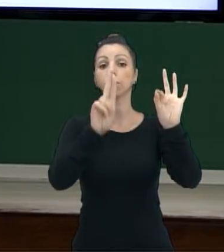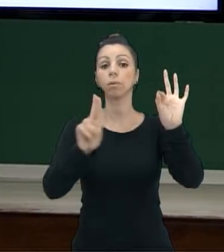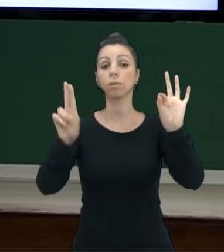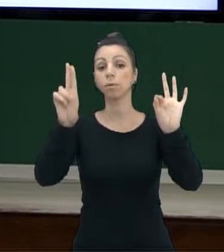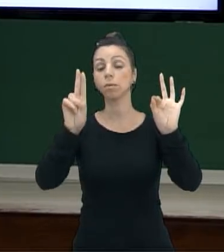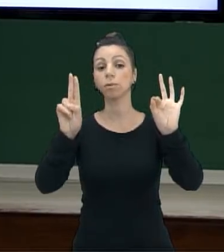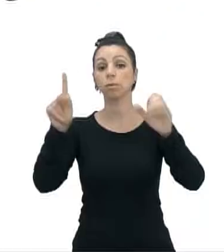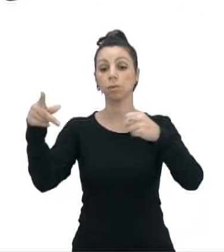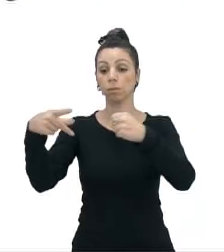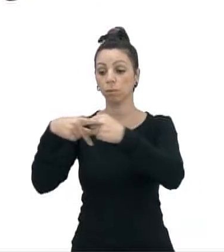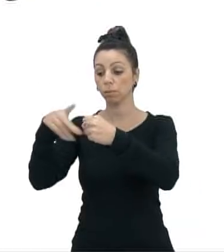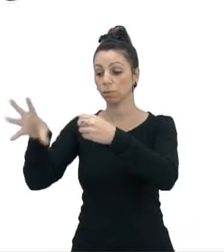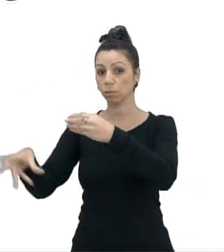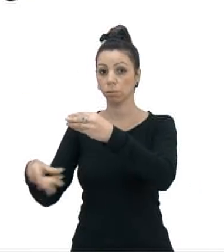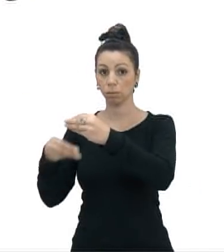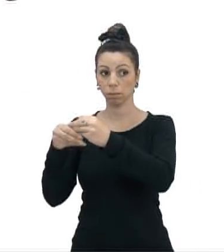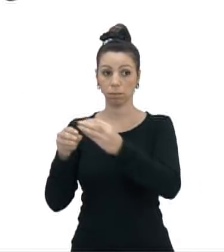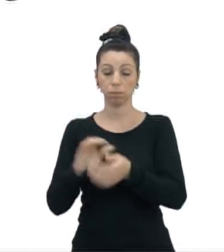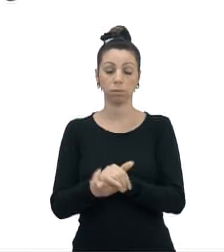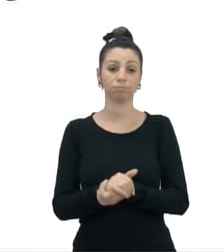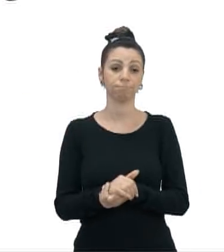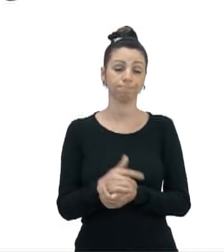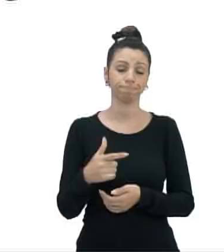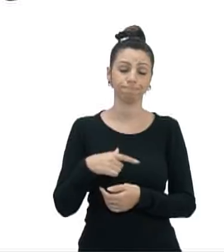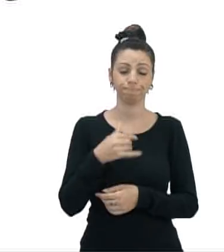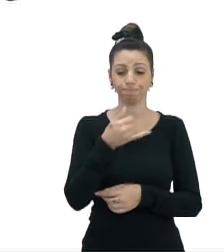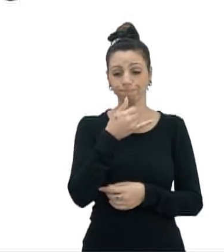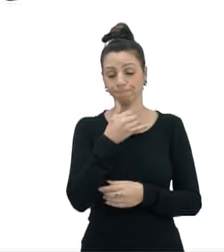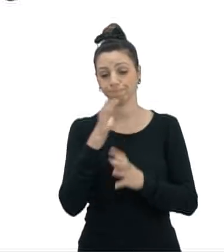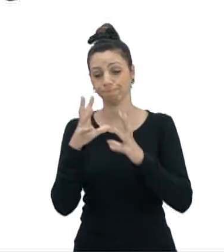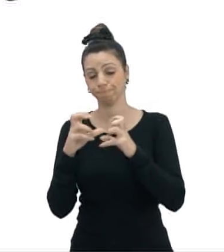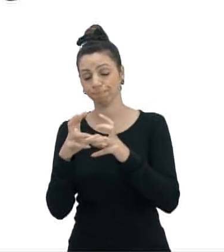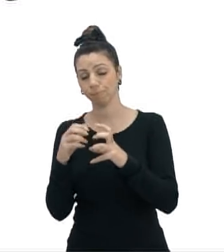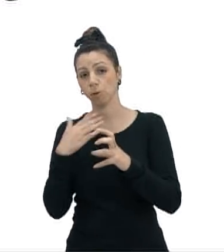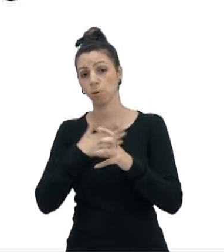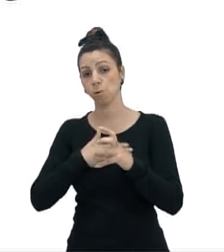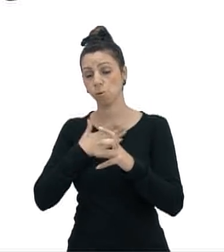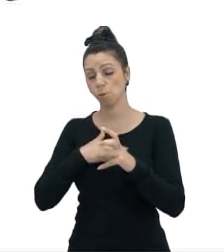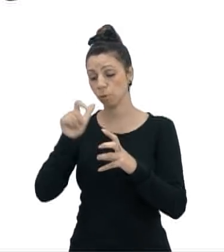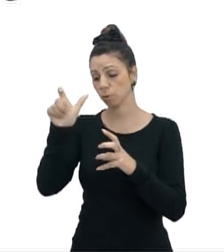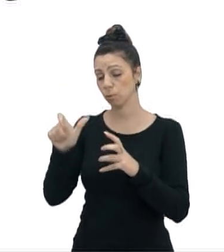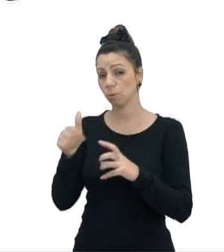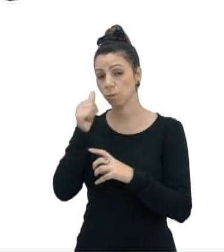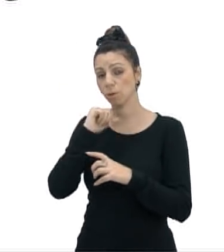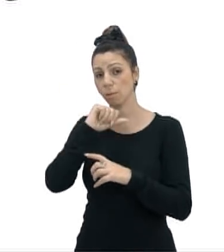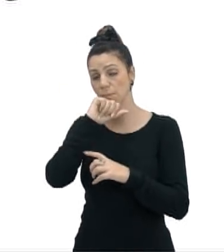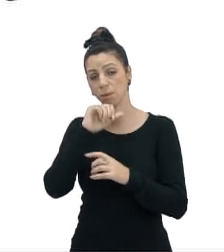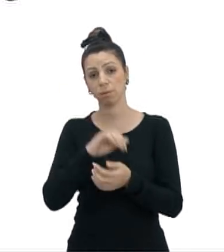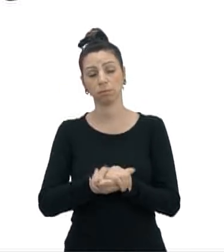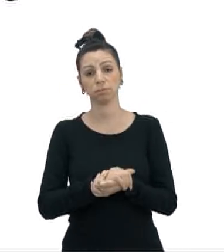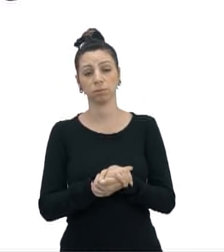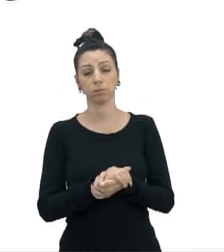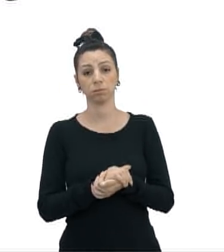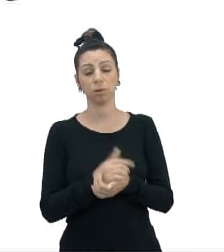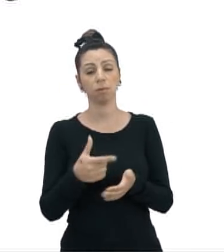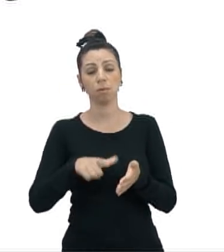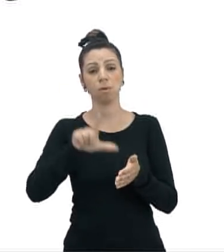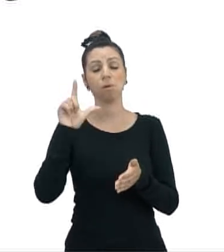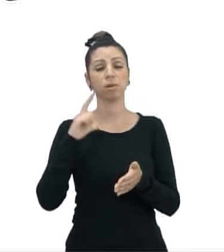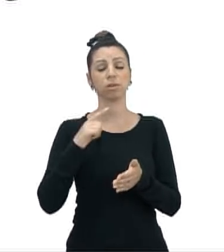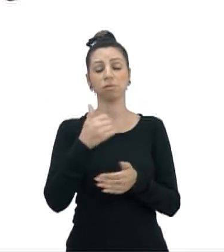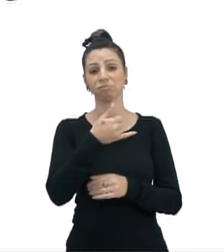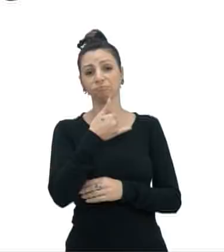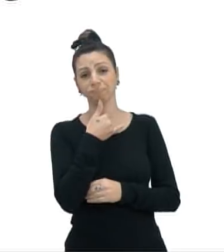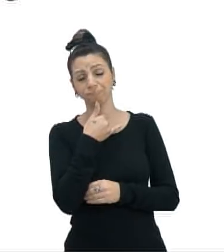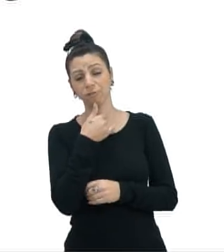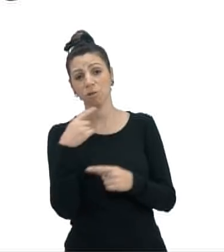oblíquo. Então, olhem lá. Fiquei muito chateado com nossa briga, gosto muito de você. Ontem fiquei muito triste porque você não